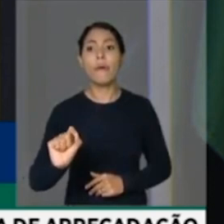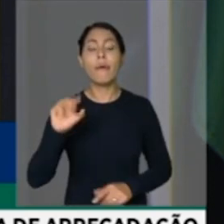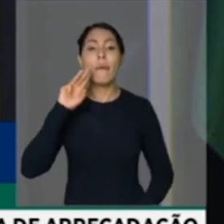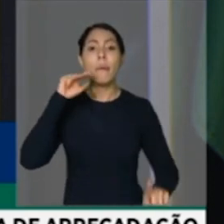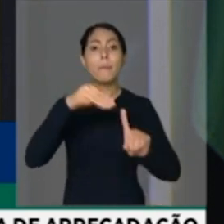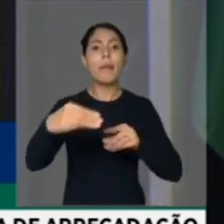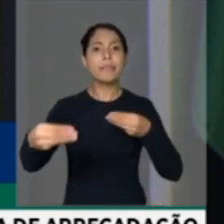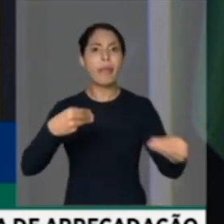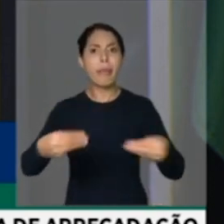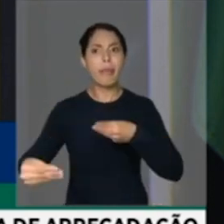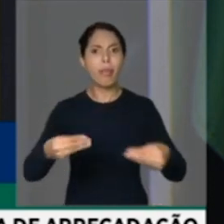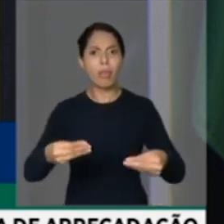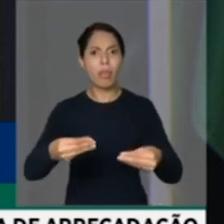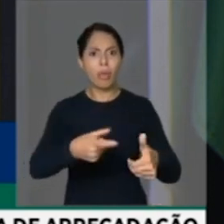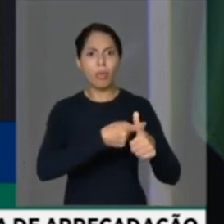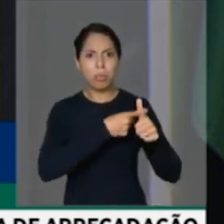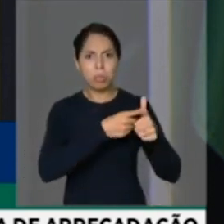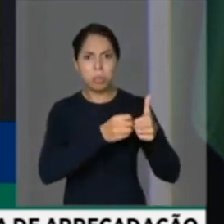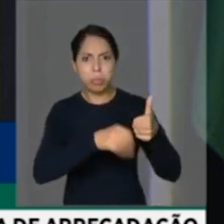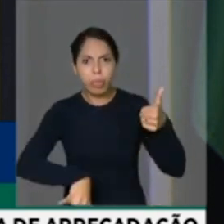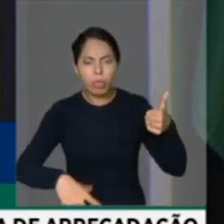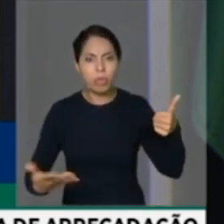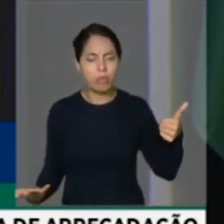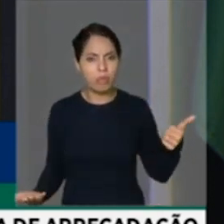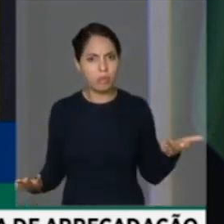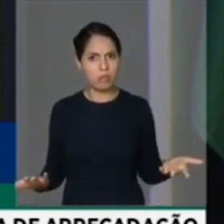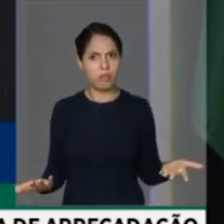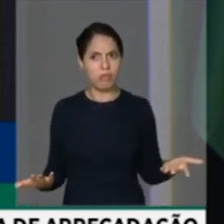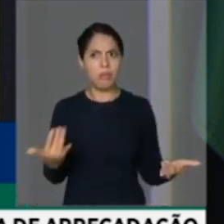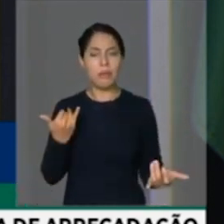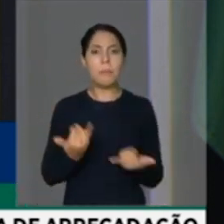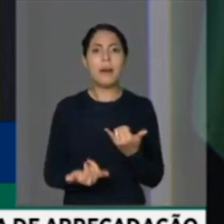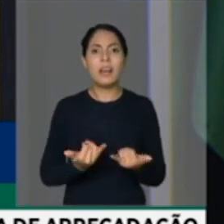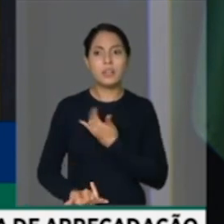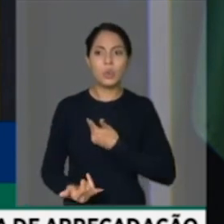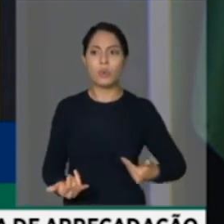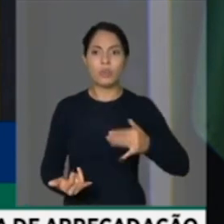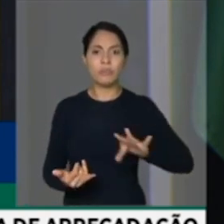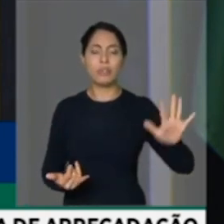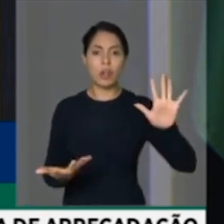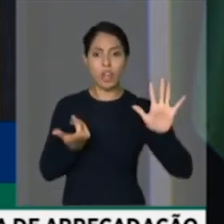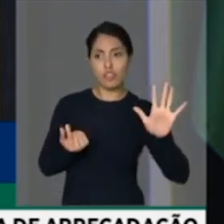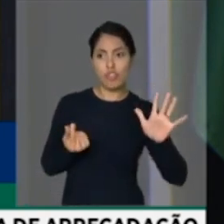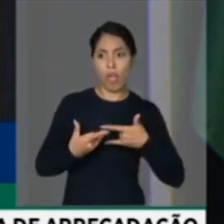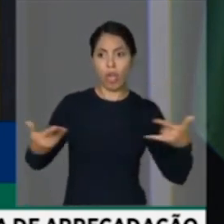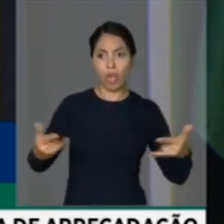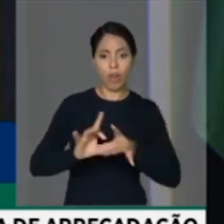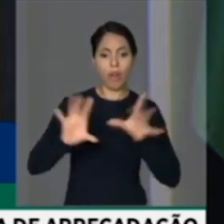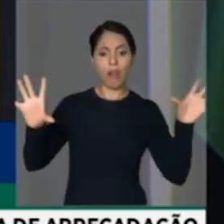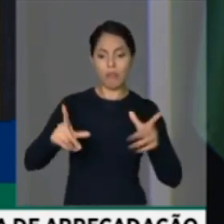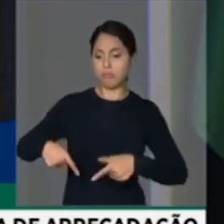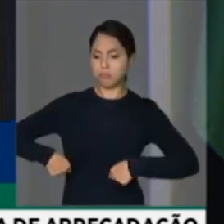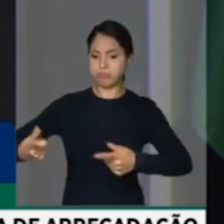meta flexível para déficit, ou seja, basicamente o parlamento, o governo pedia um cheque em branco para o parlamento para poder gastar o que bem